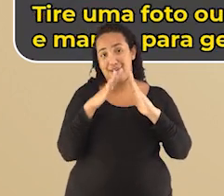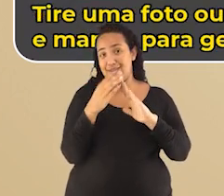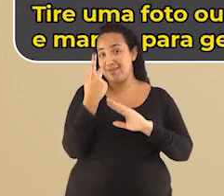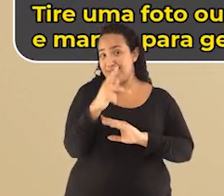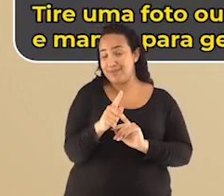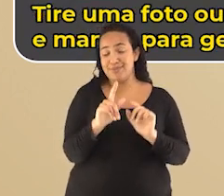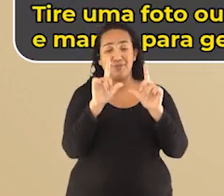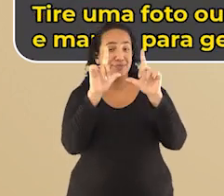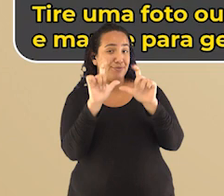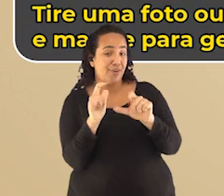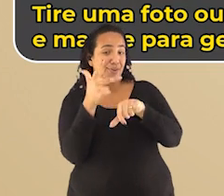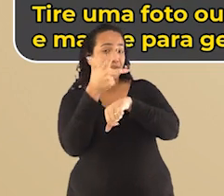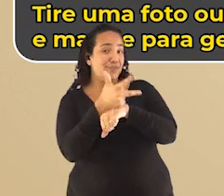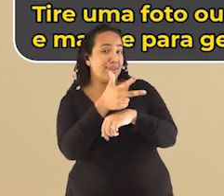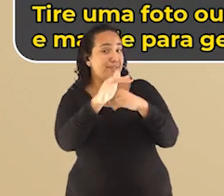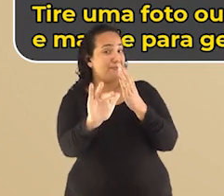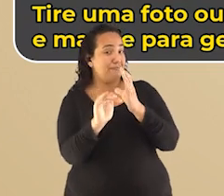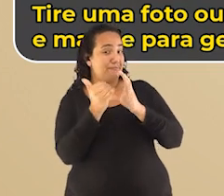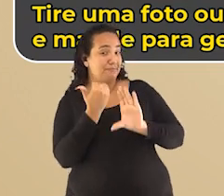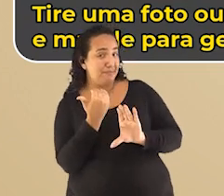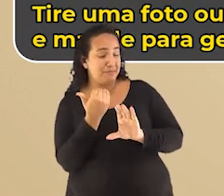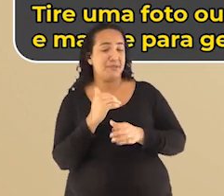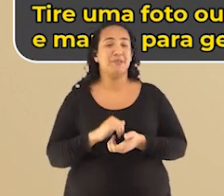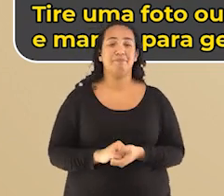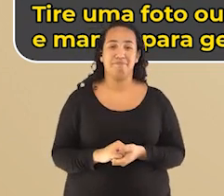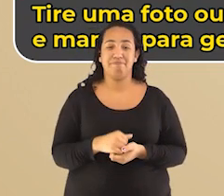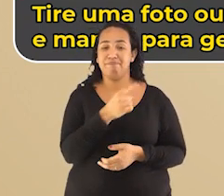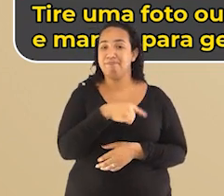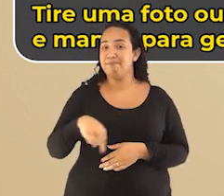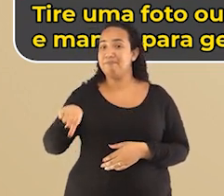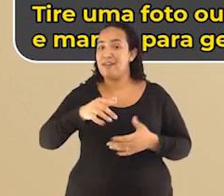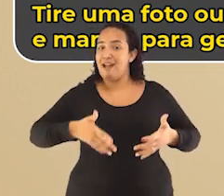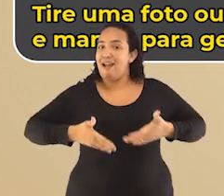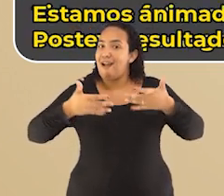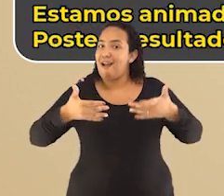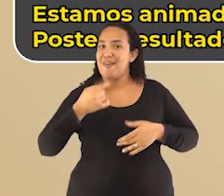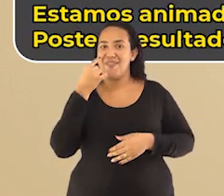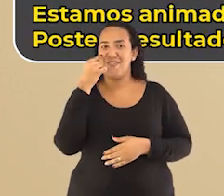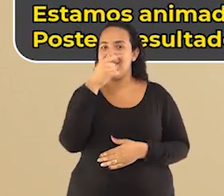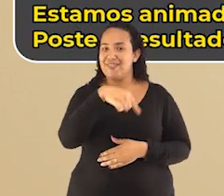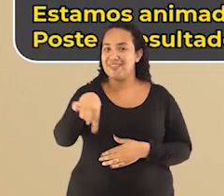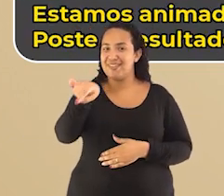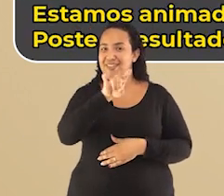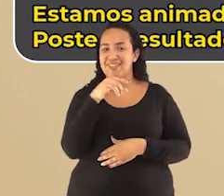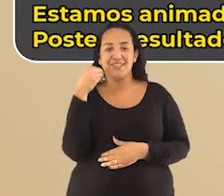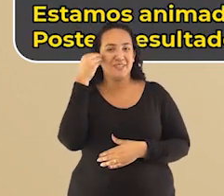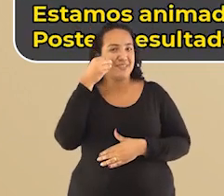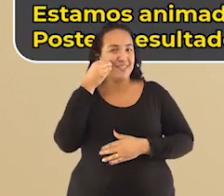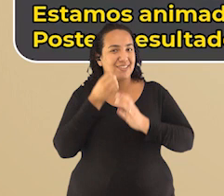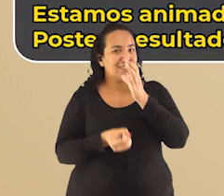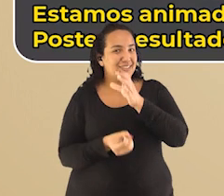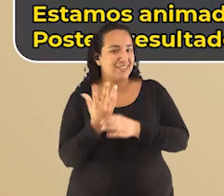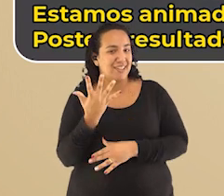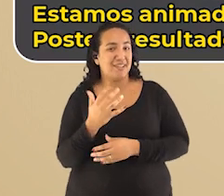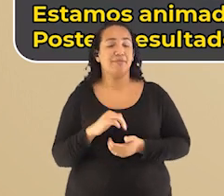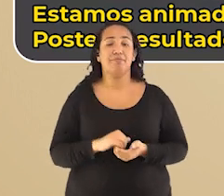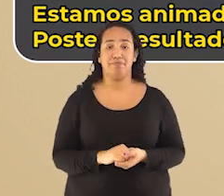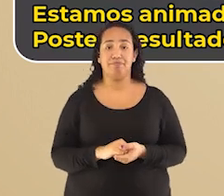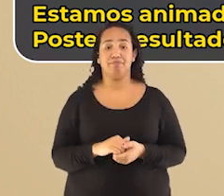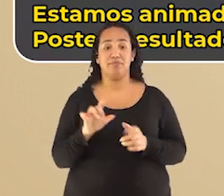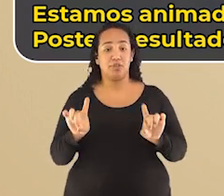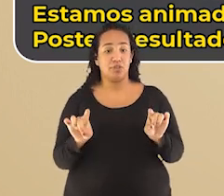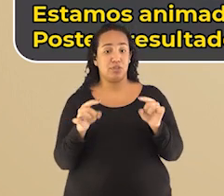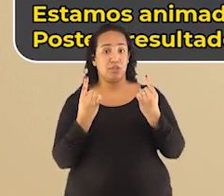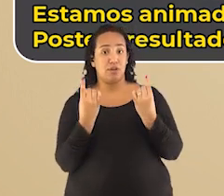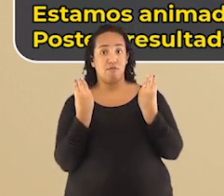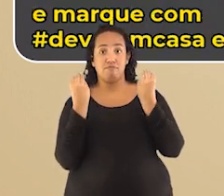você. Tire uma foto ou grave um vídeo e mande pra gente. Estamos animados para ver o resultado do seu experimento. Poste